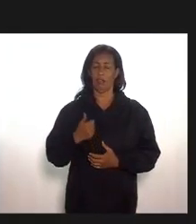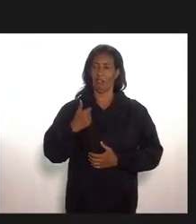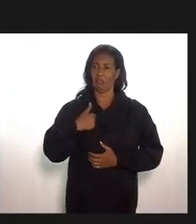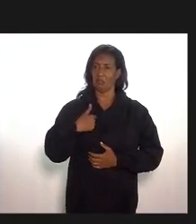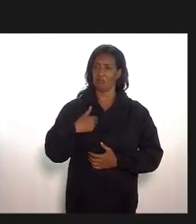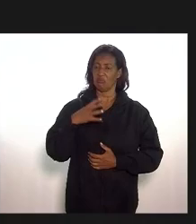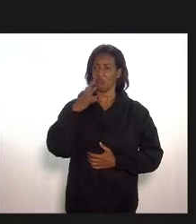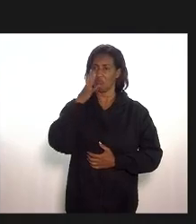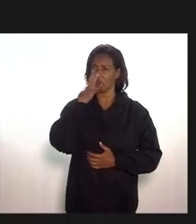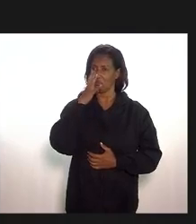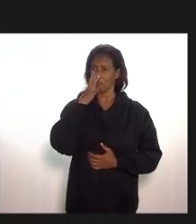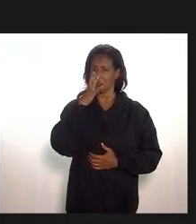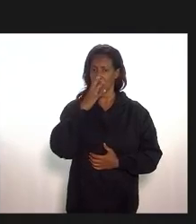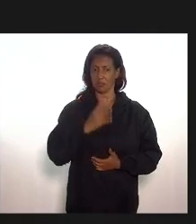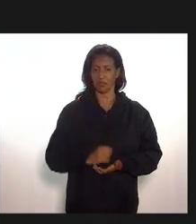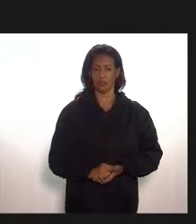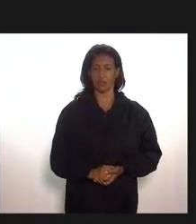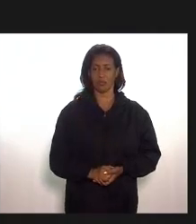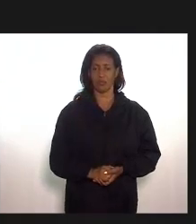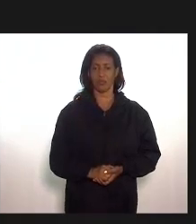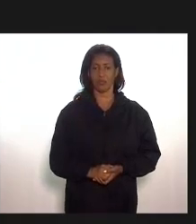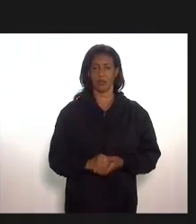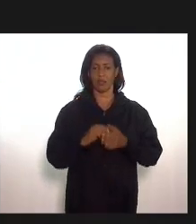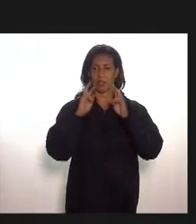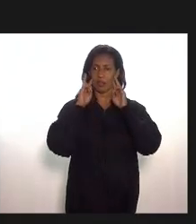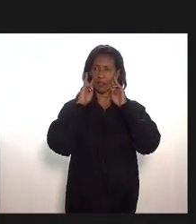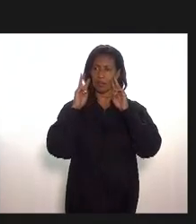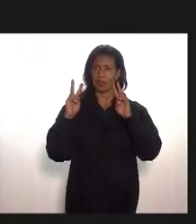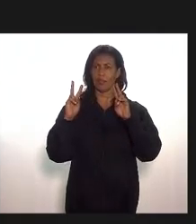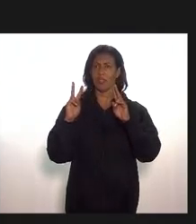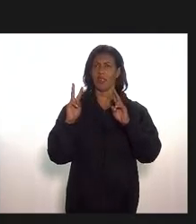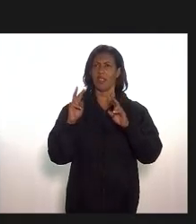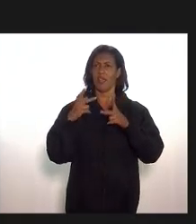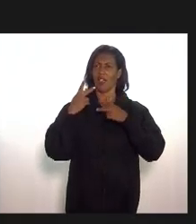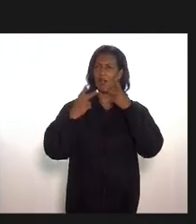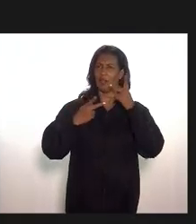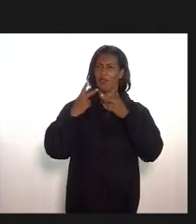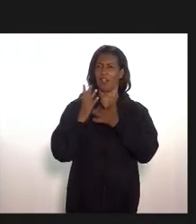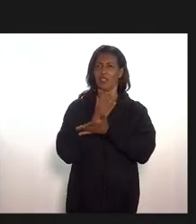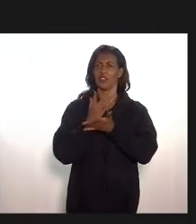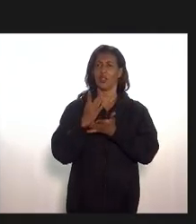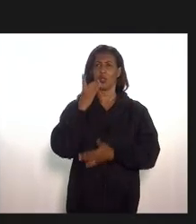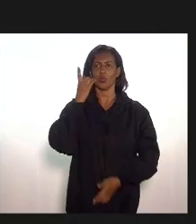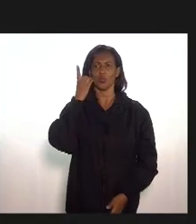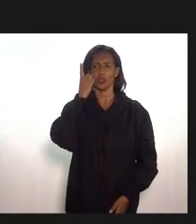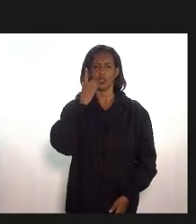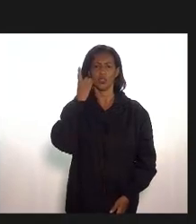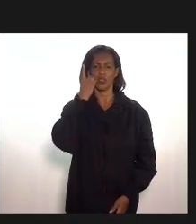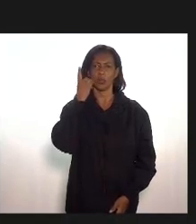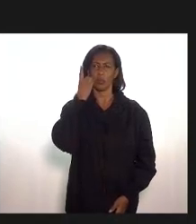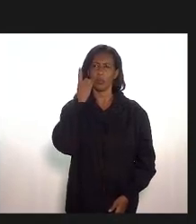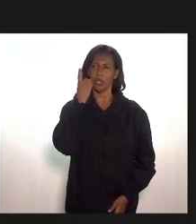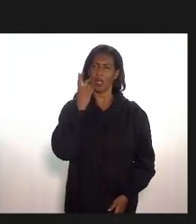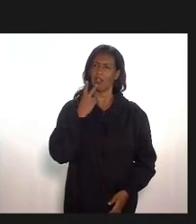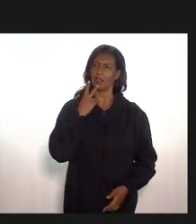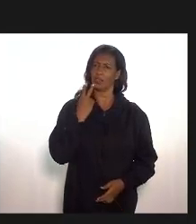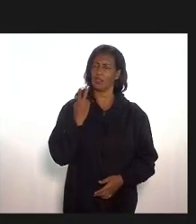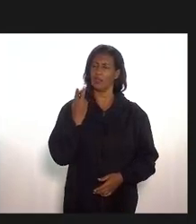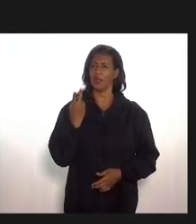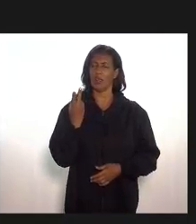perplexidade ao observar o discurso de alguns deputados que se dizem defensores da pauta